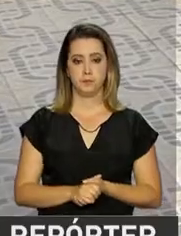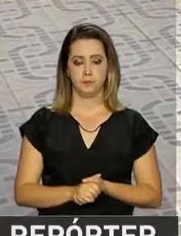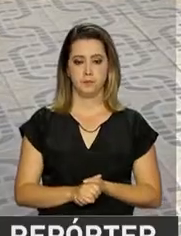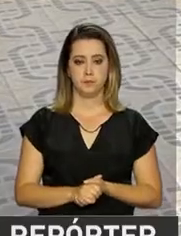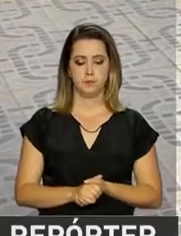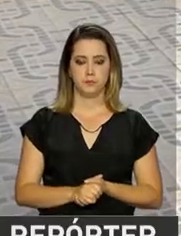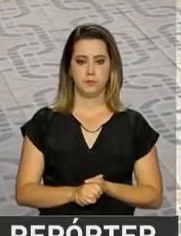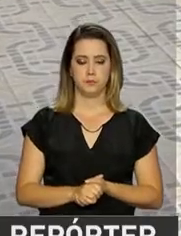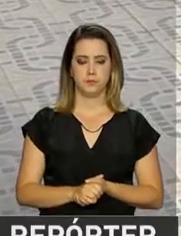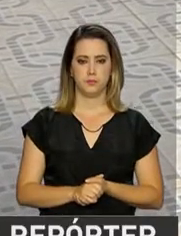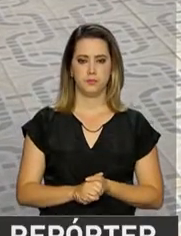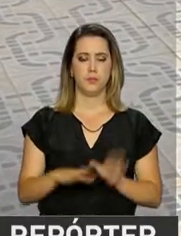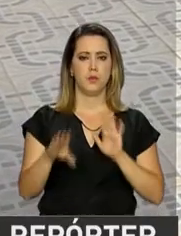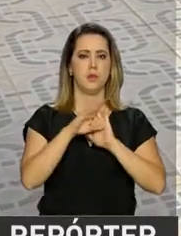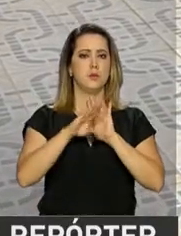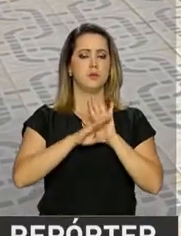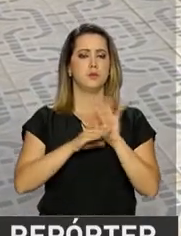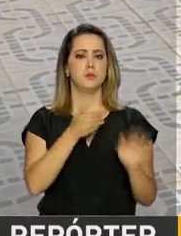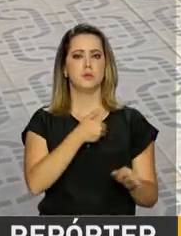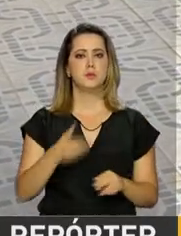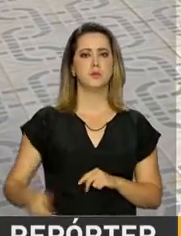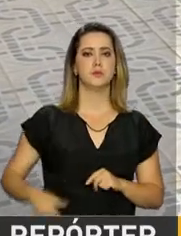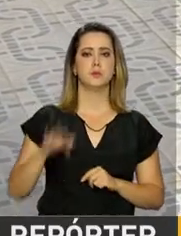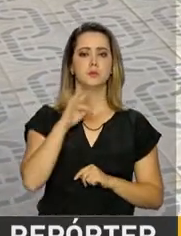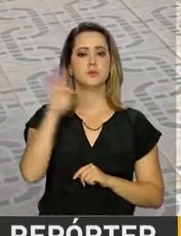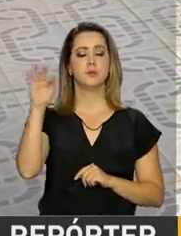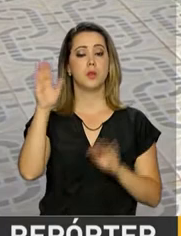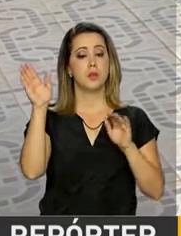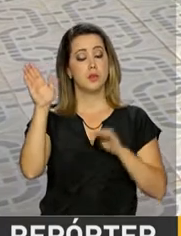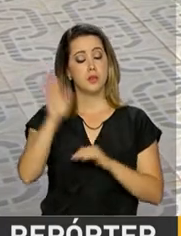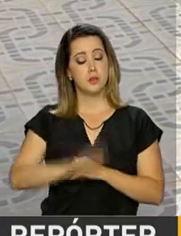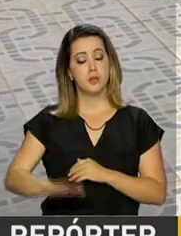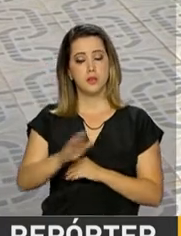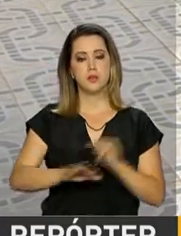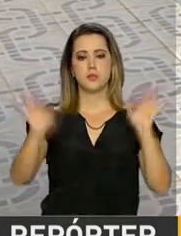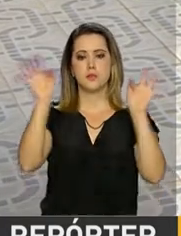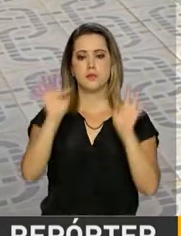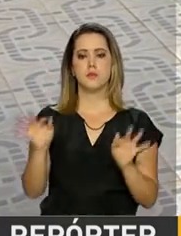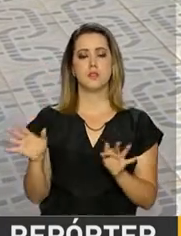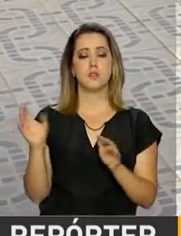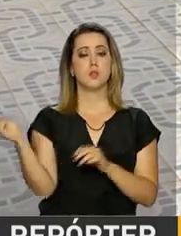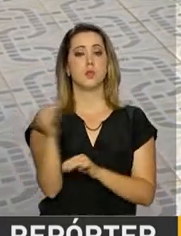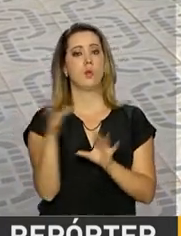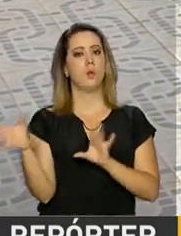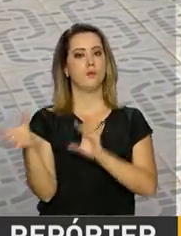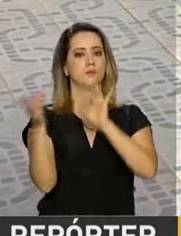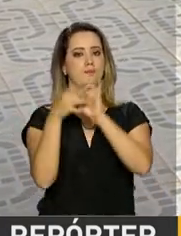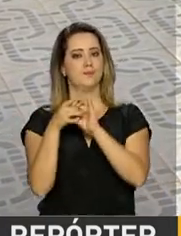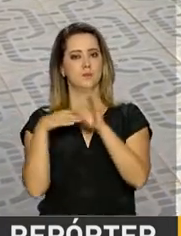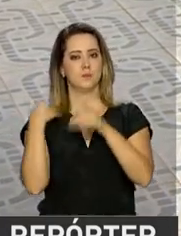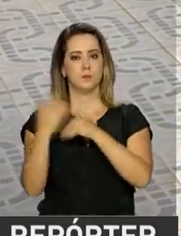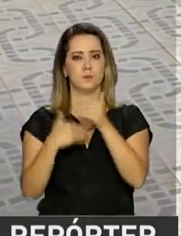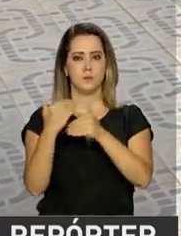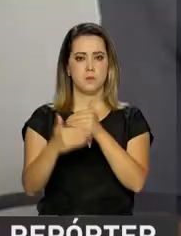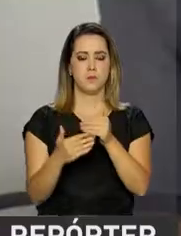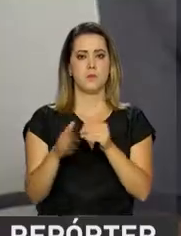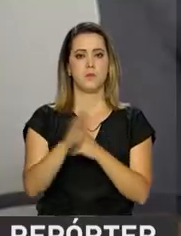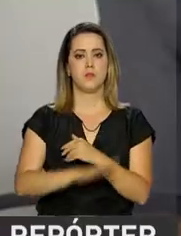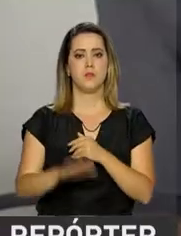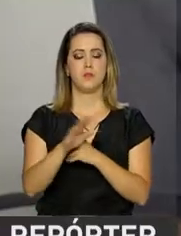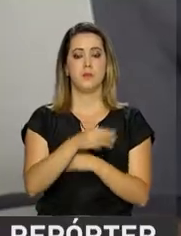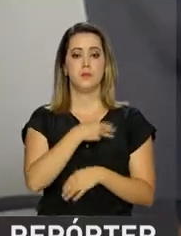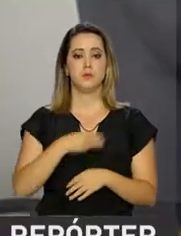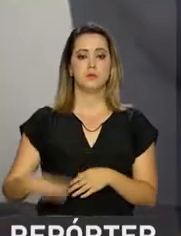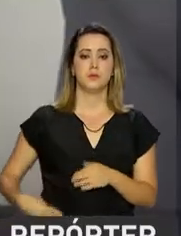o programa do governo federal criança feliz agora conta com novos parceiros na promoção do desenvolvimento integral infantil os